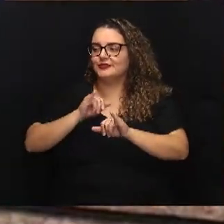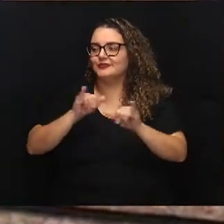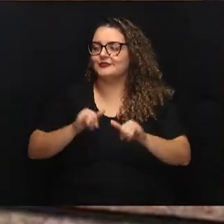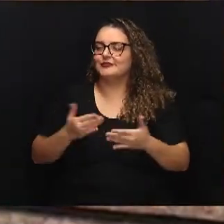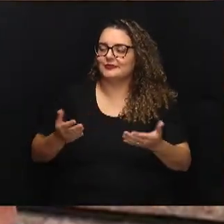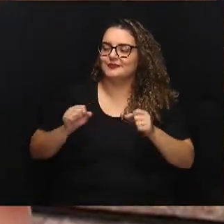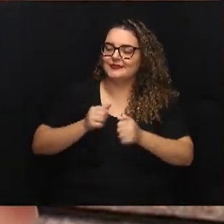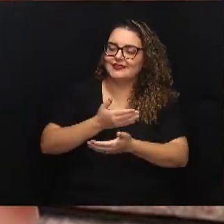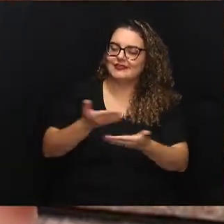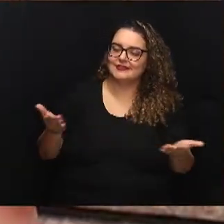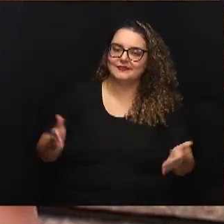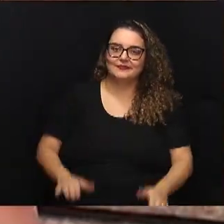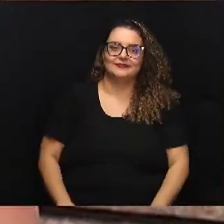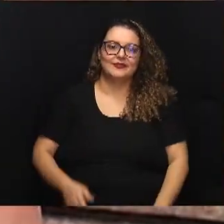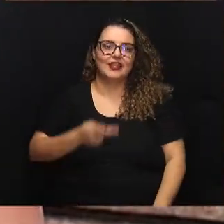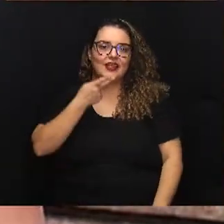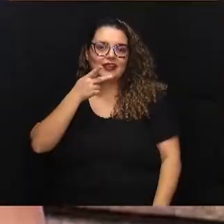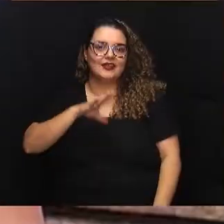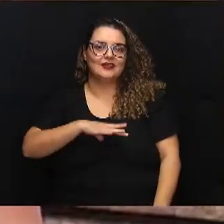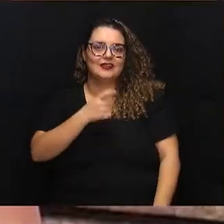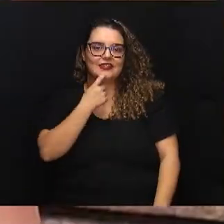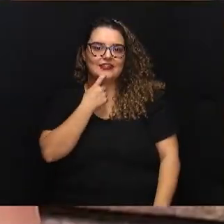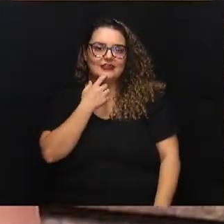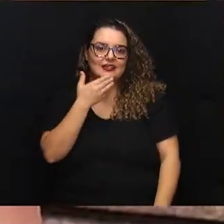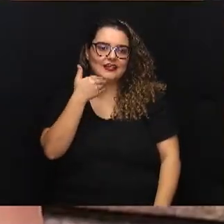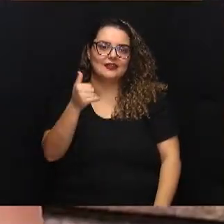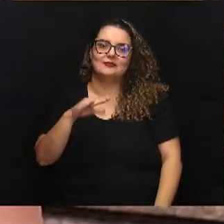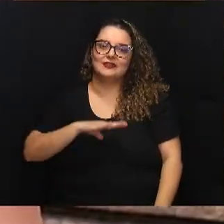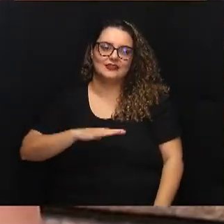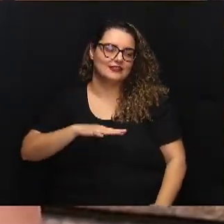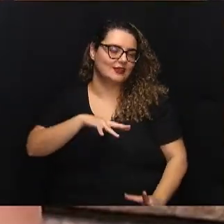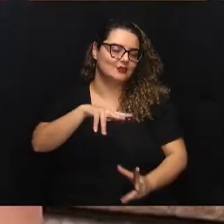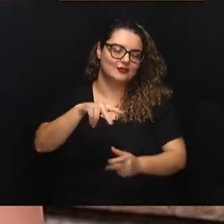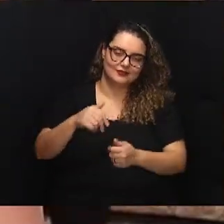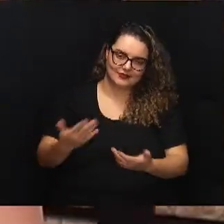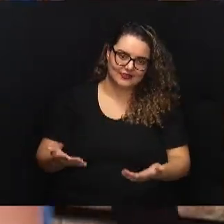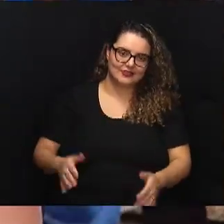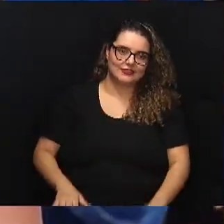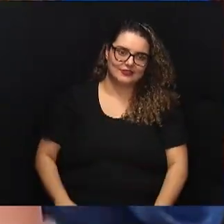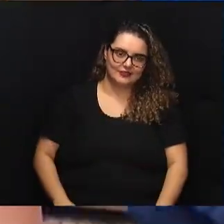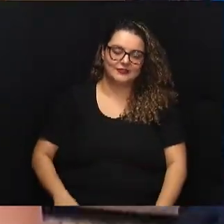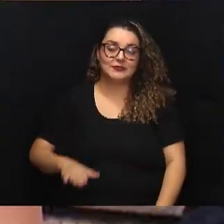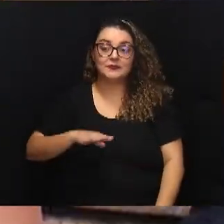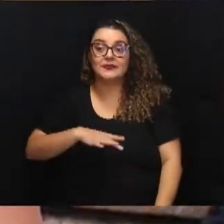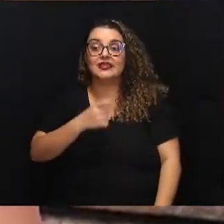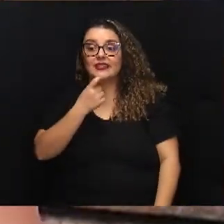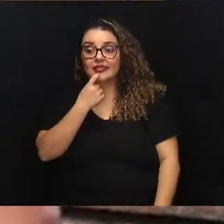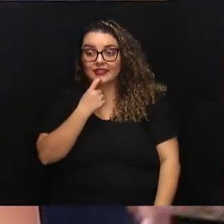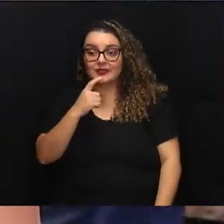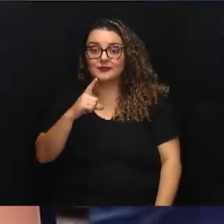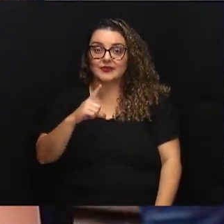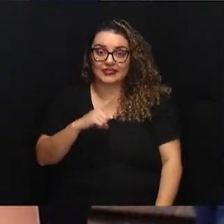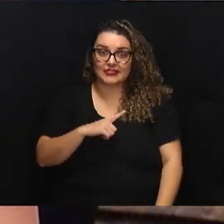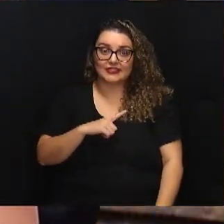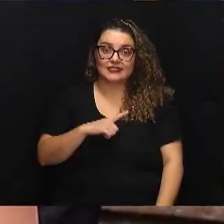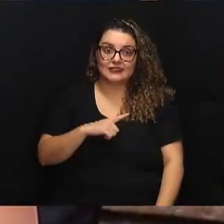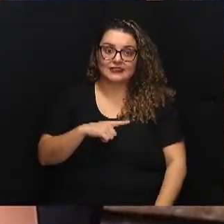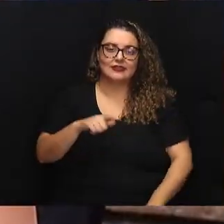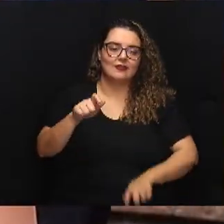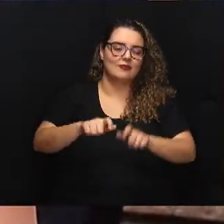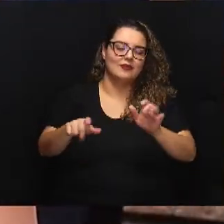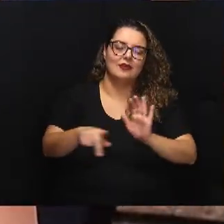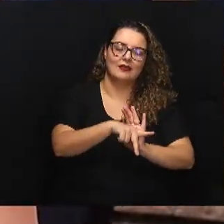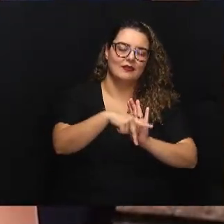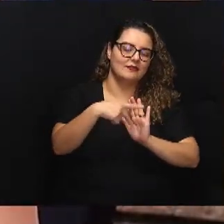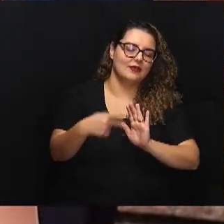dar a elas? Eu falo que Campinas é a melhor cidade do mundo. Campinas tem na sua gente, no